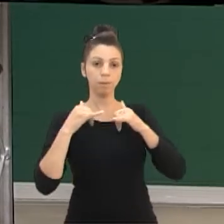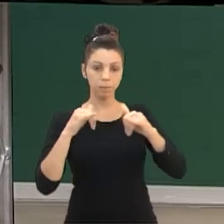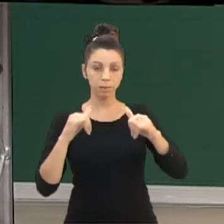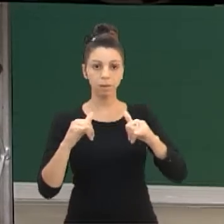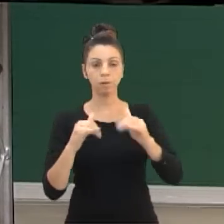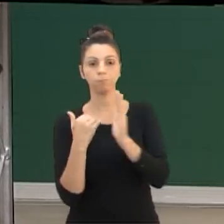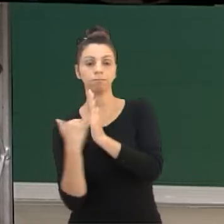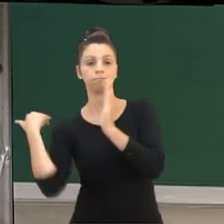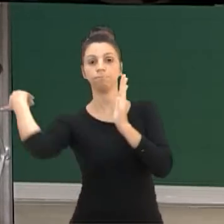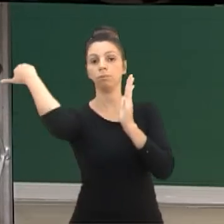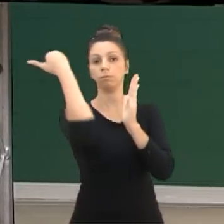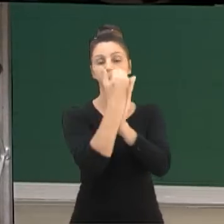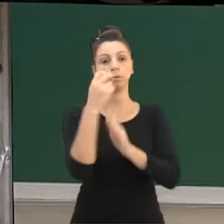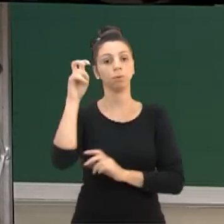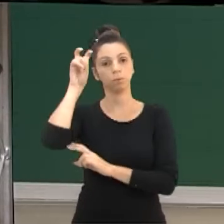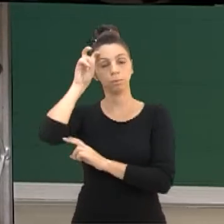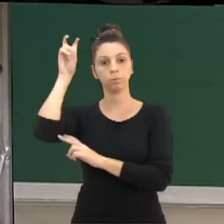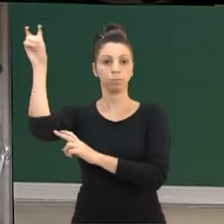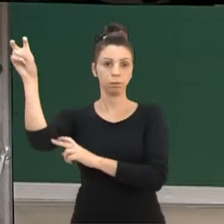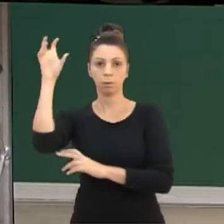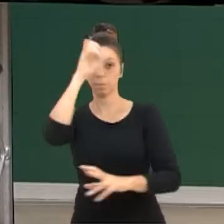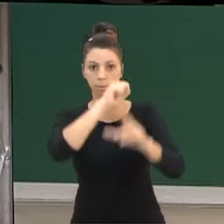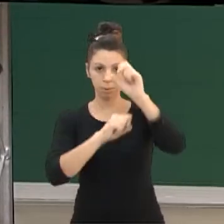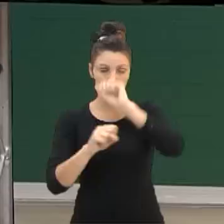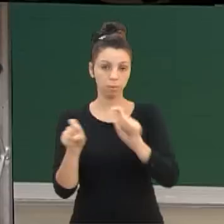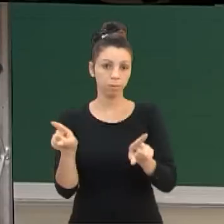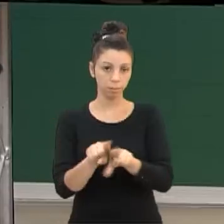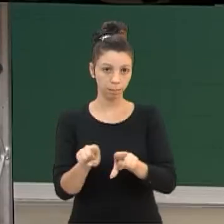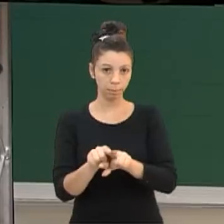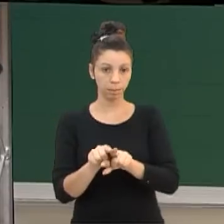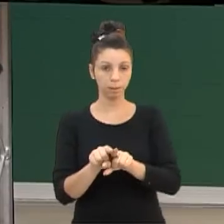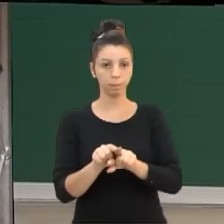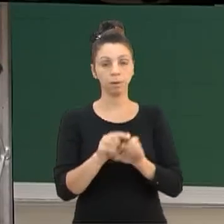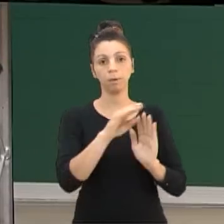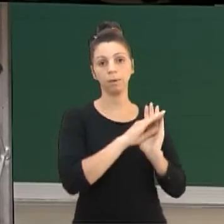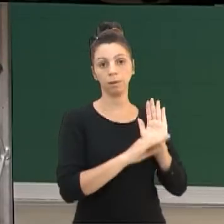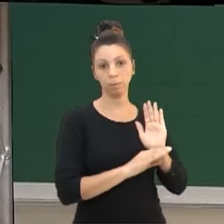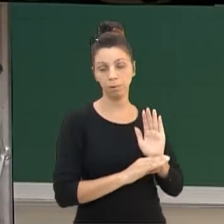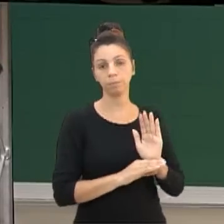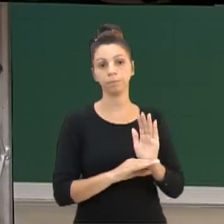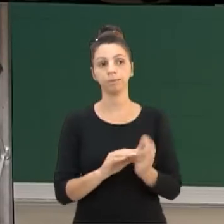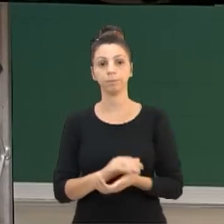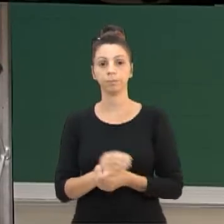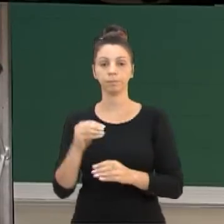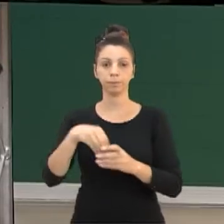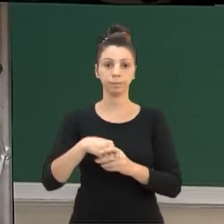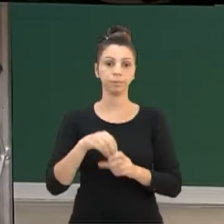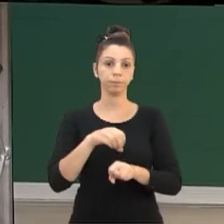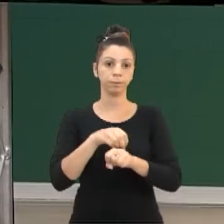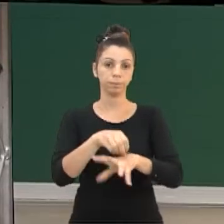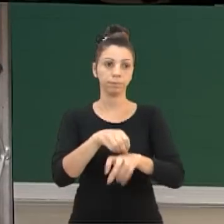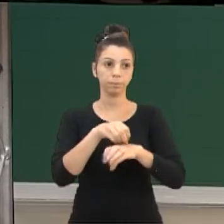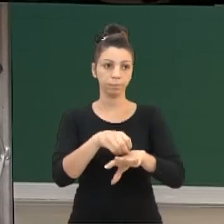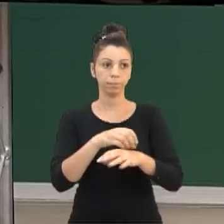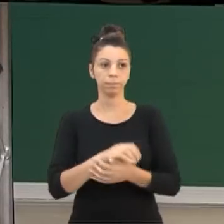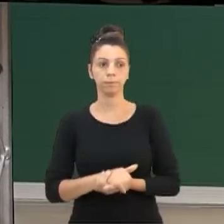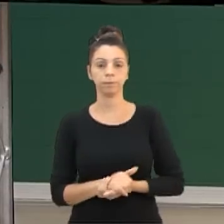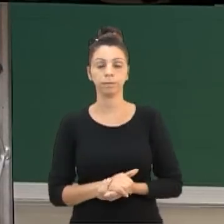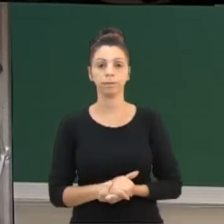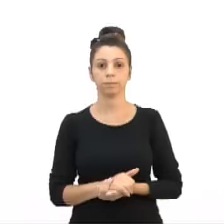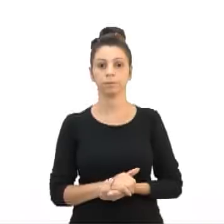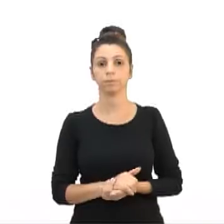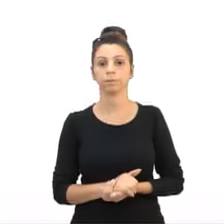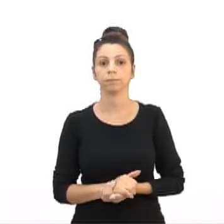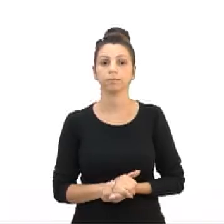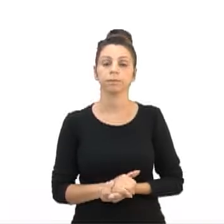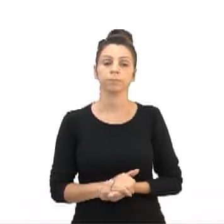crescimento intelectual, com o meu aprendizado, certo? Então, tem esses elementos extralinguísticos no podcast. O